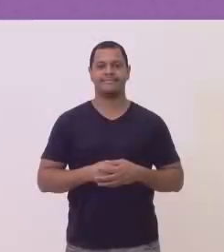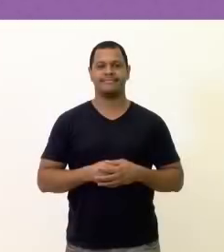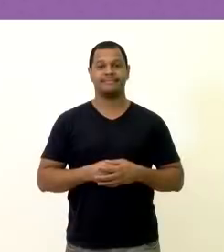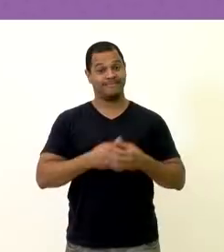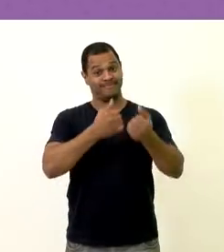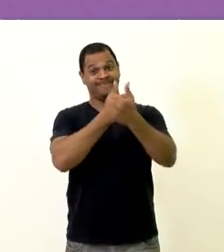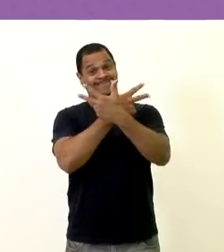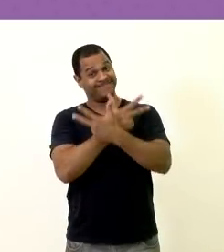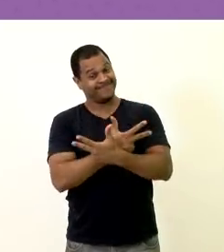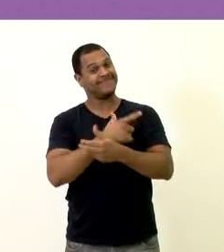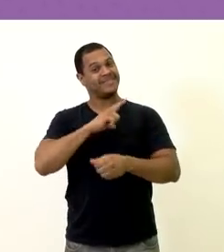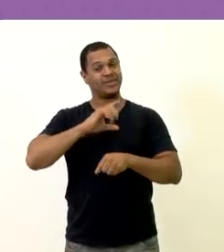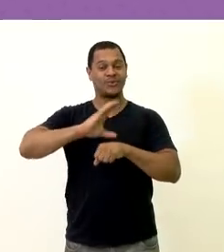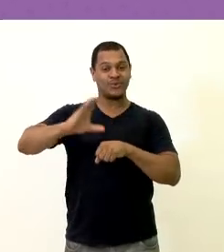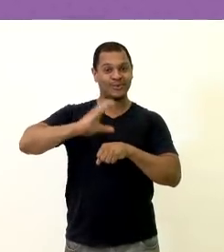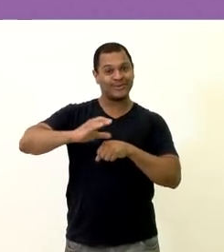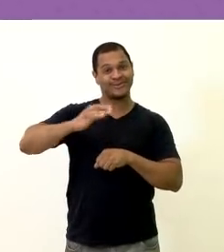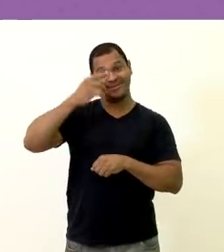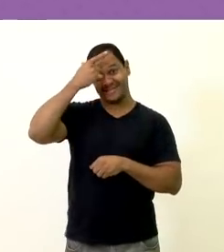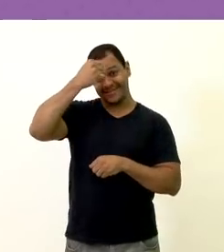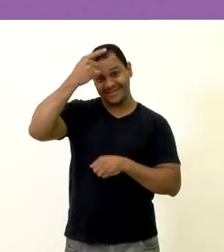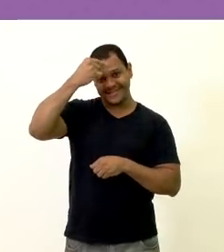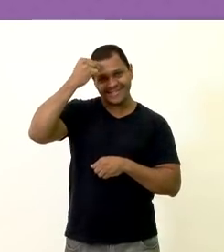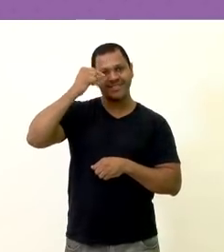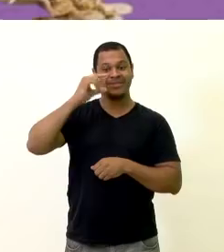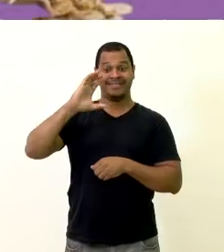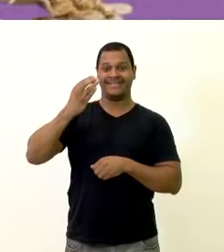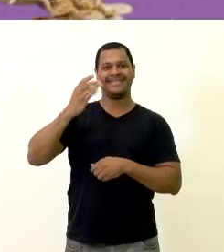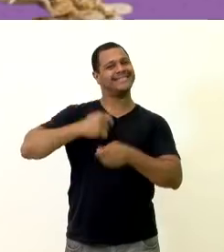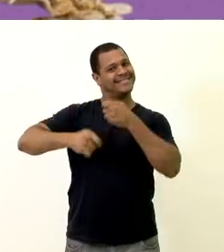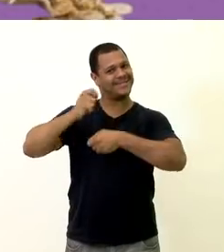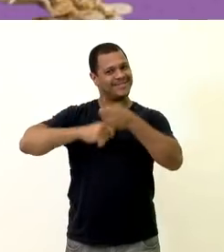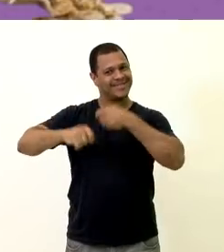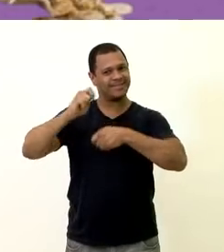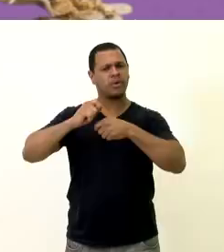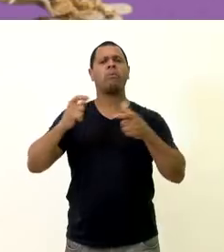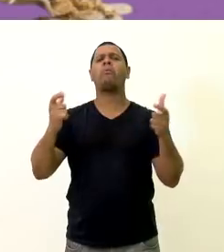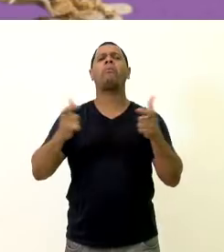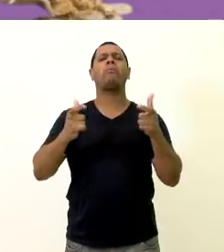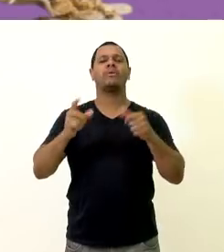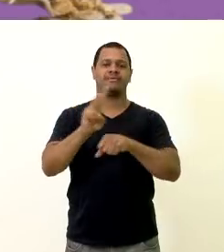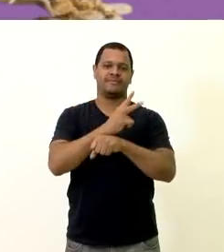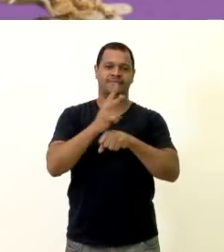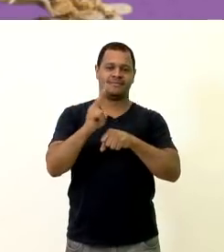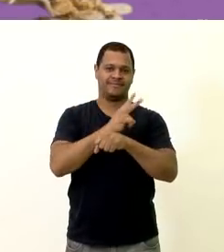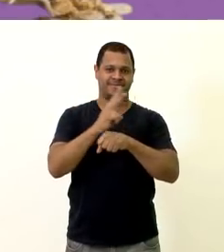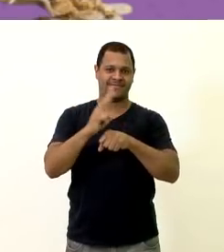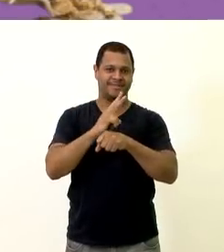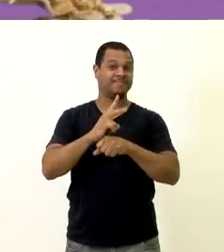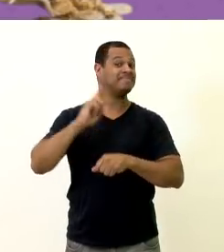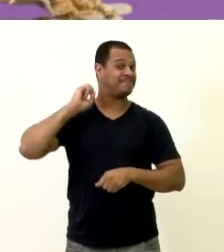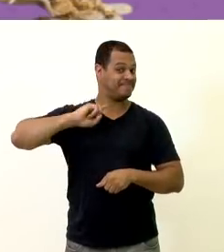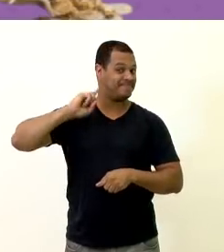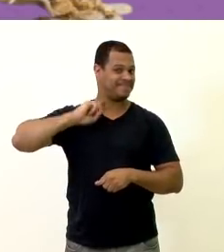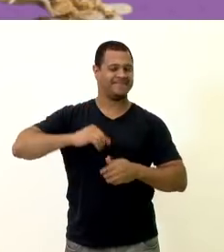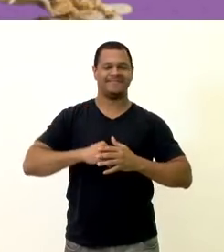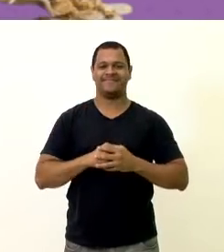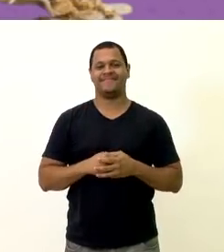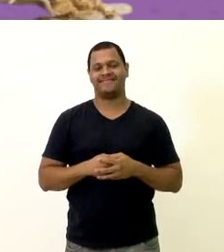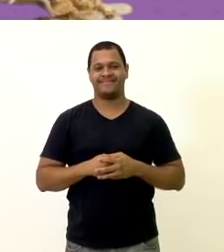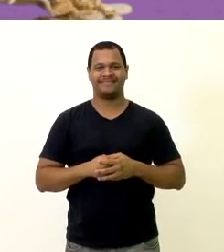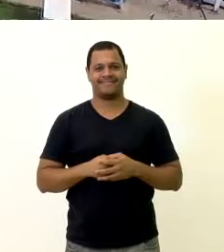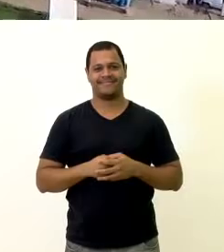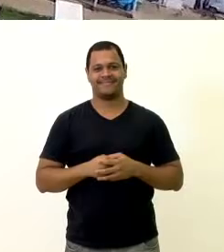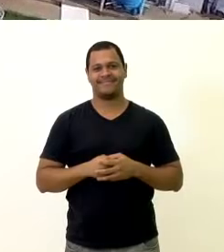A Universidade Federal de Viçosa oferece o curso de graduação em Ciências Econômicas, no campus localizado na cidade de Viçosa, no estado de